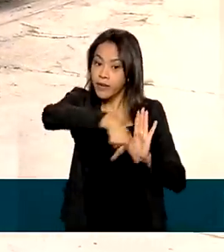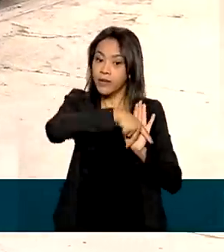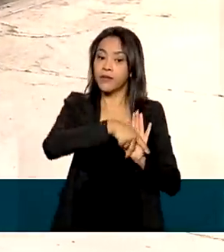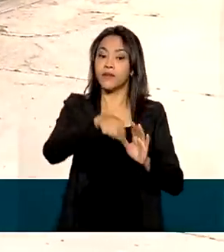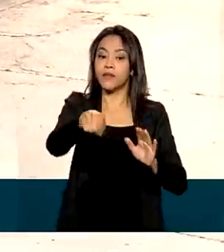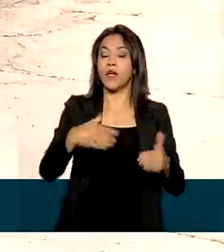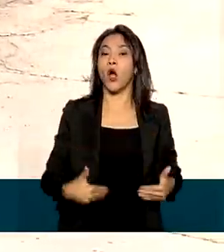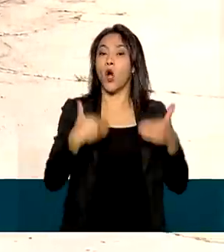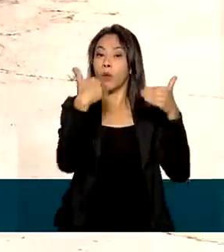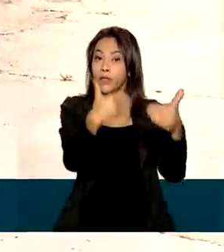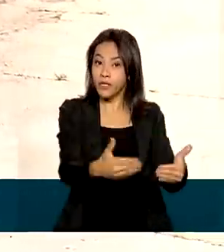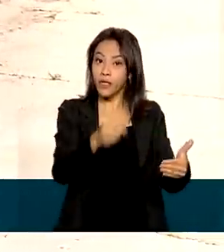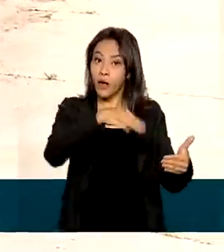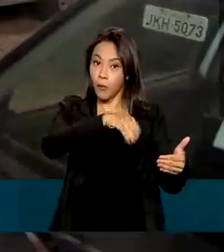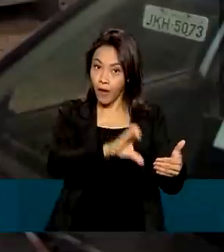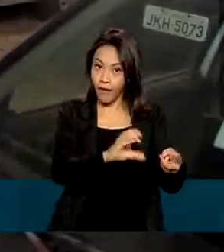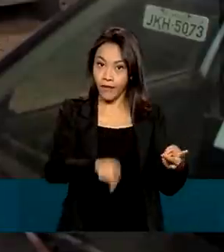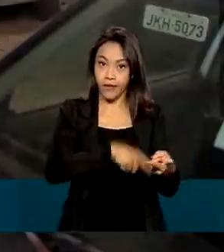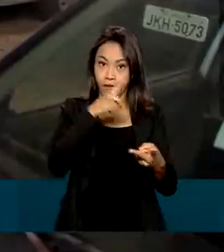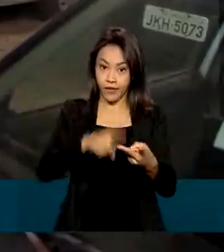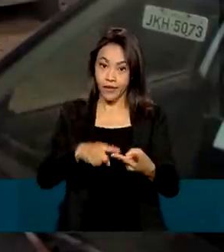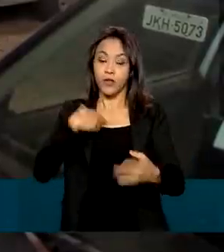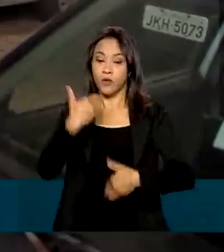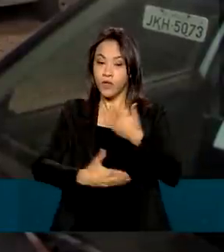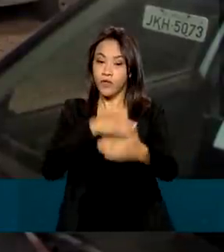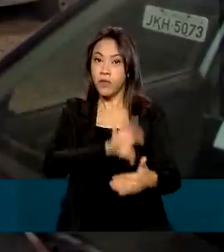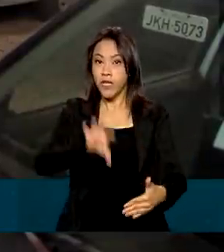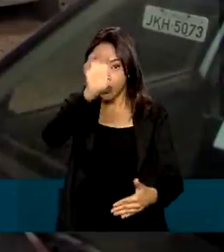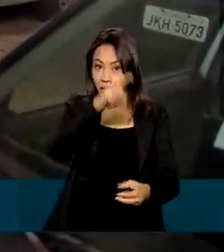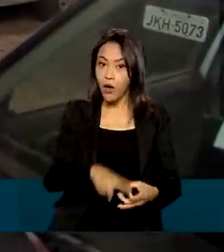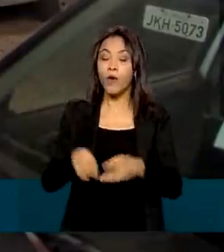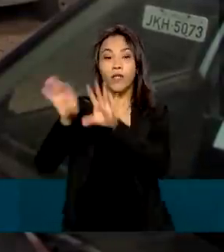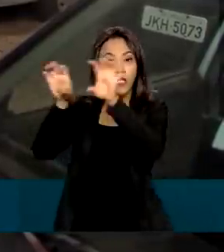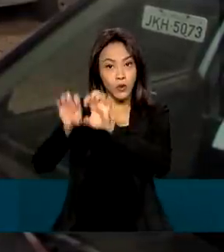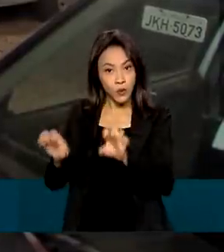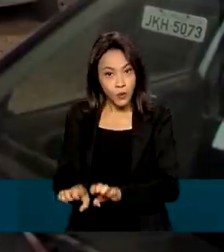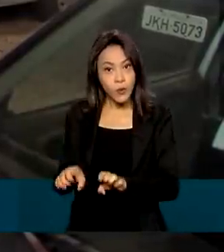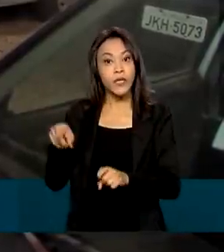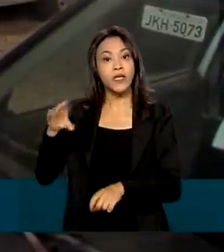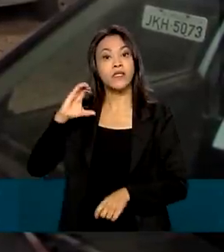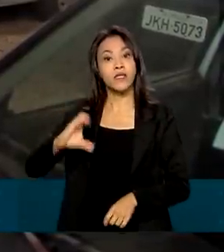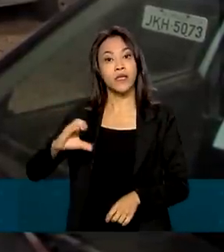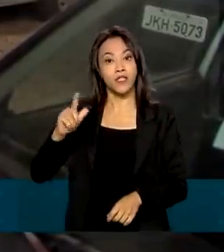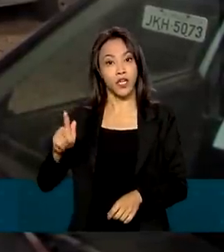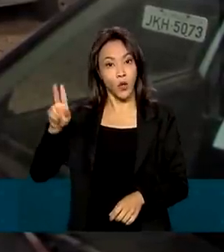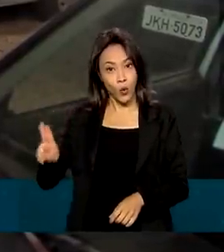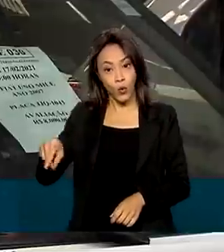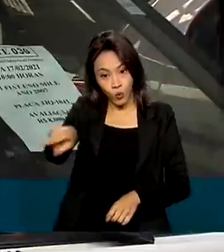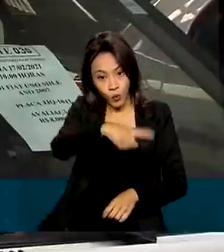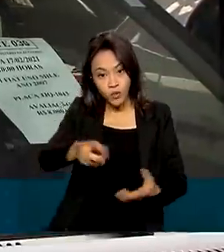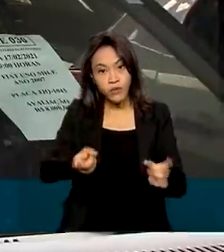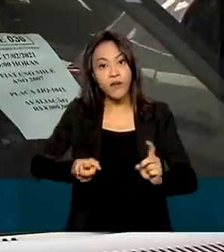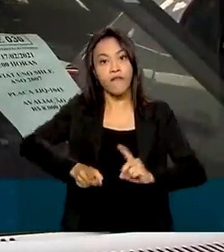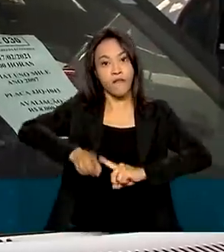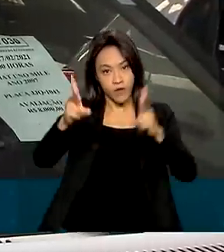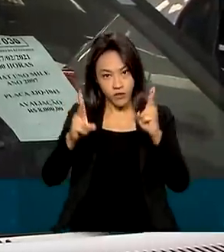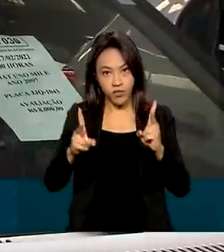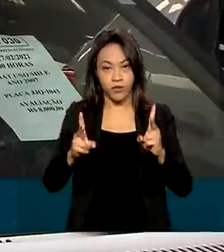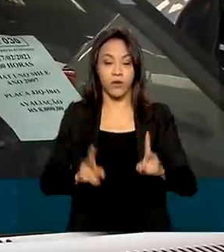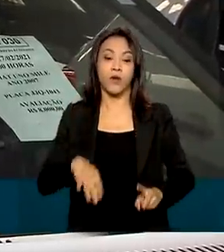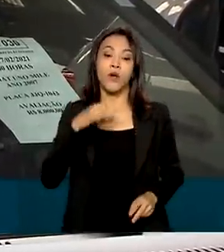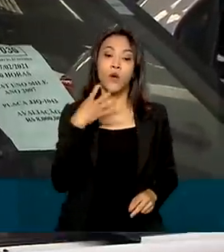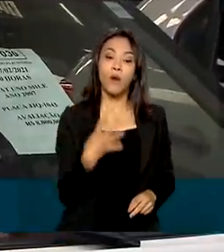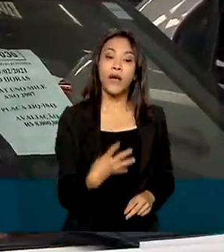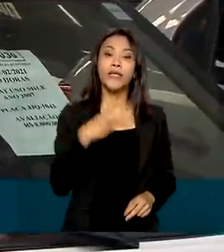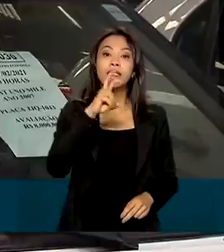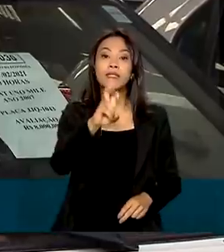e desenvolvimento Regional da Cidadania da infraestrutura e da CG vão a leilão serão leiloados